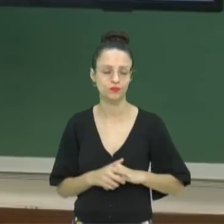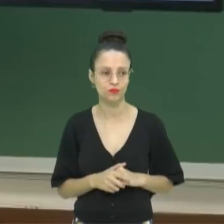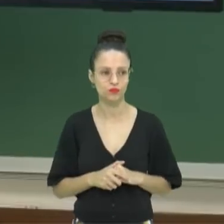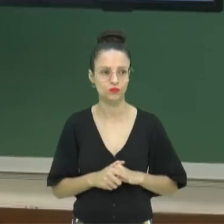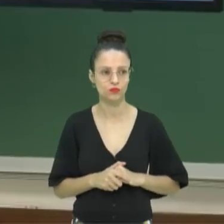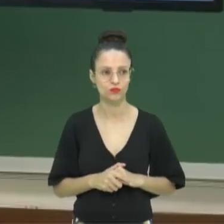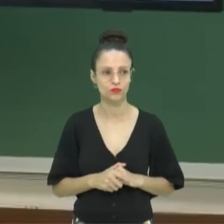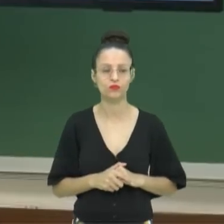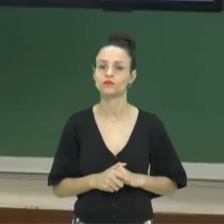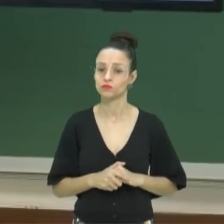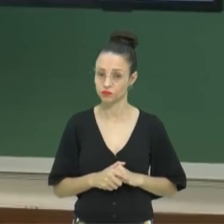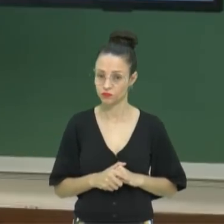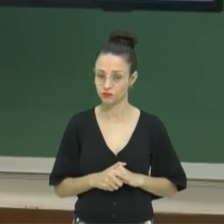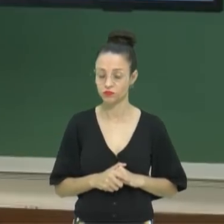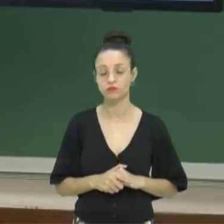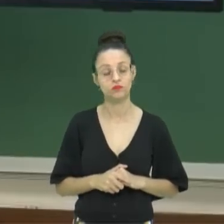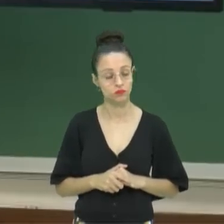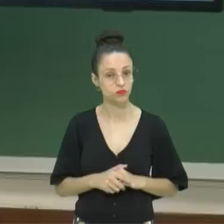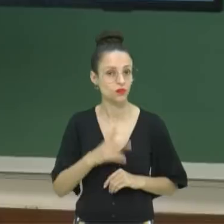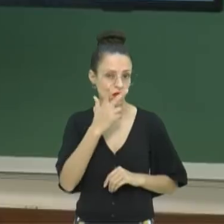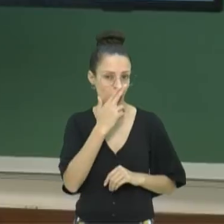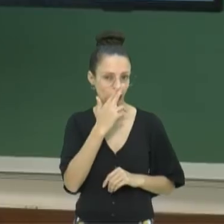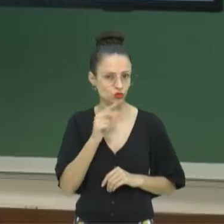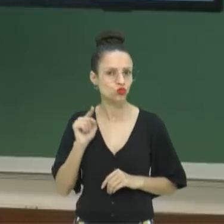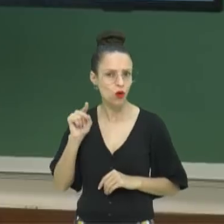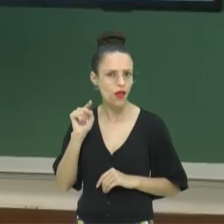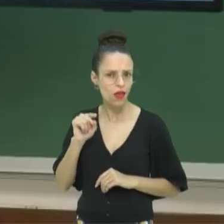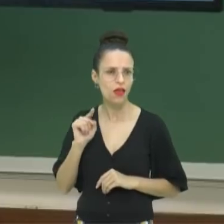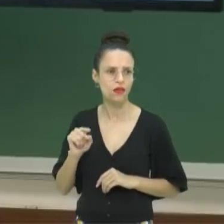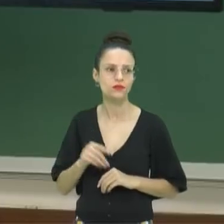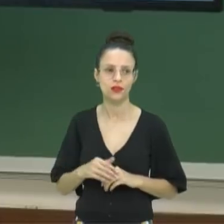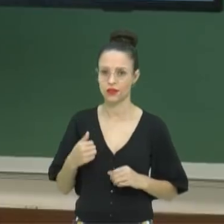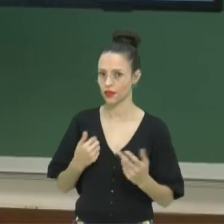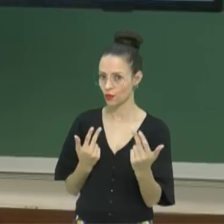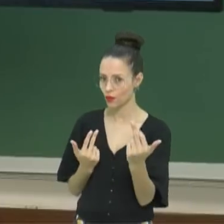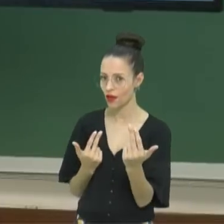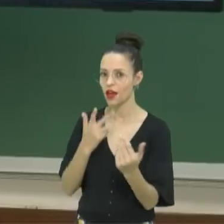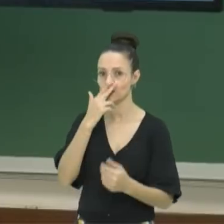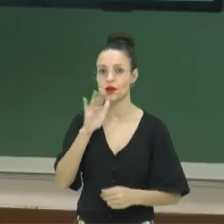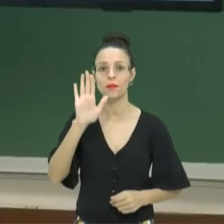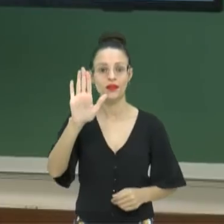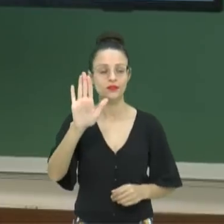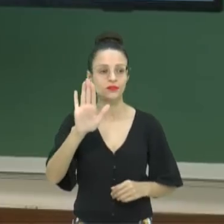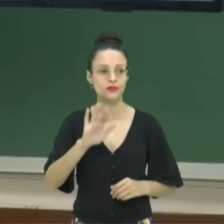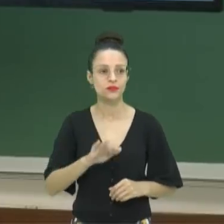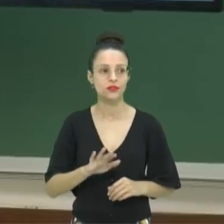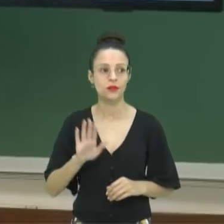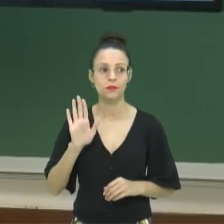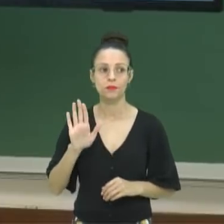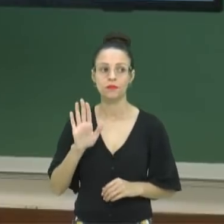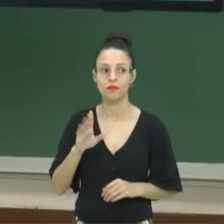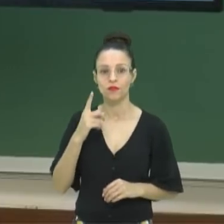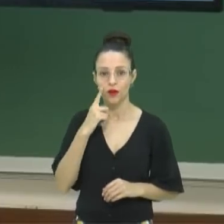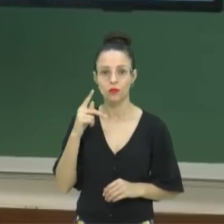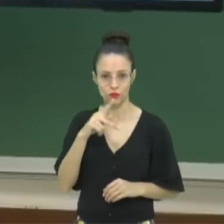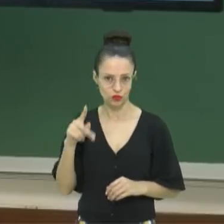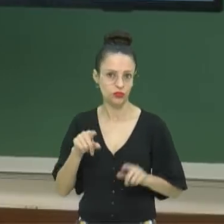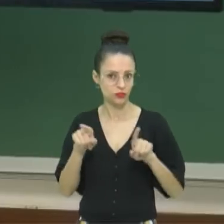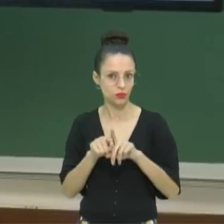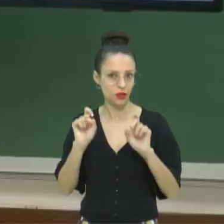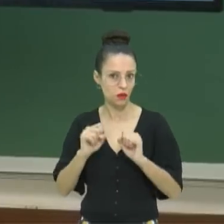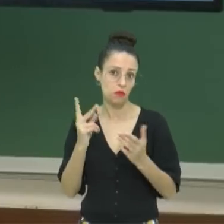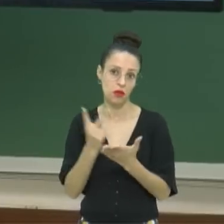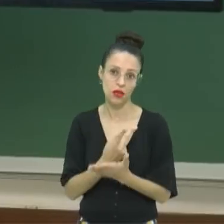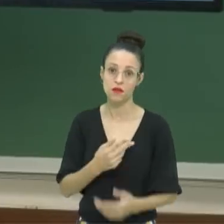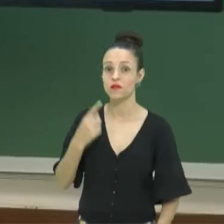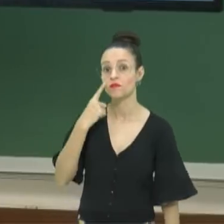Responsável. Olha, professora, eu acho que é essa. Eu também. Só que, professora, também erra. Pode